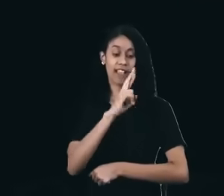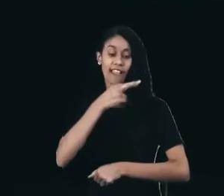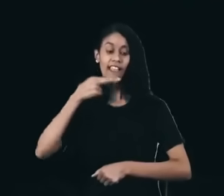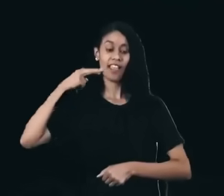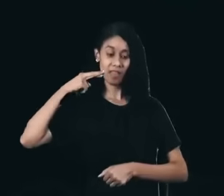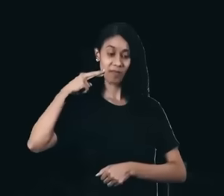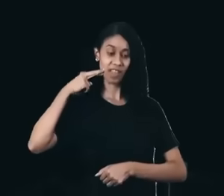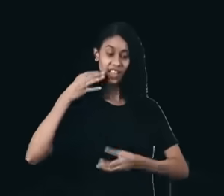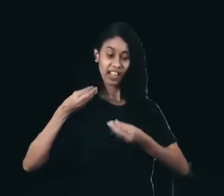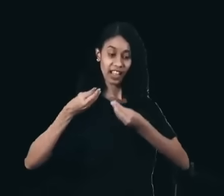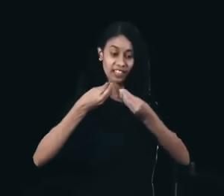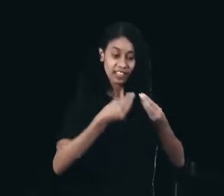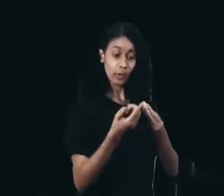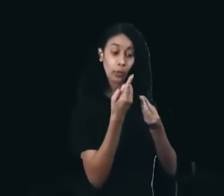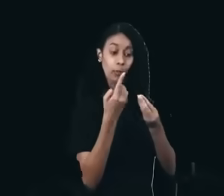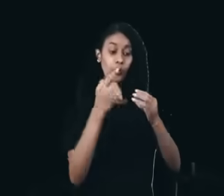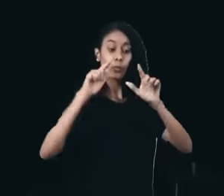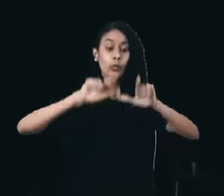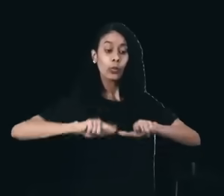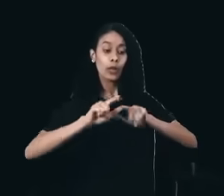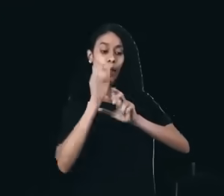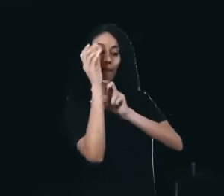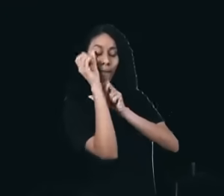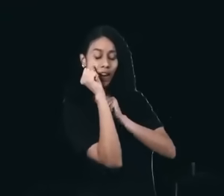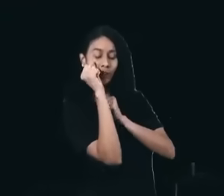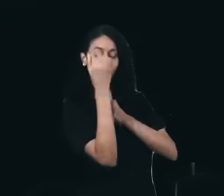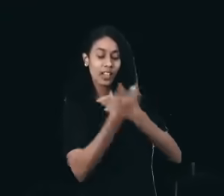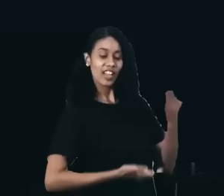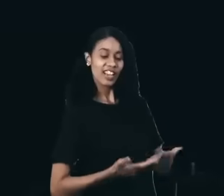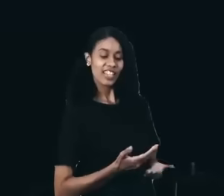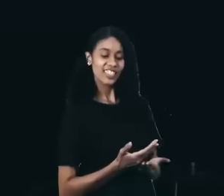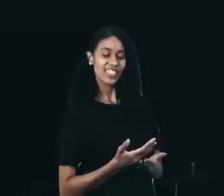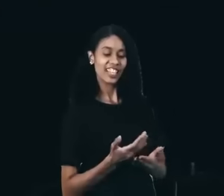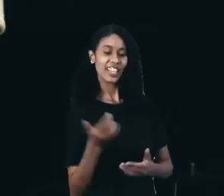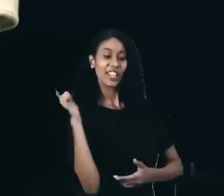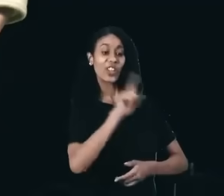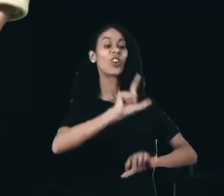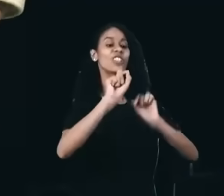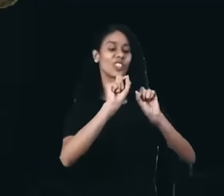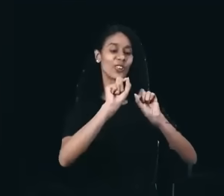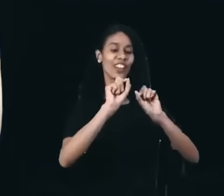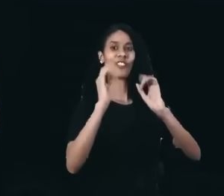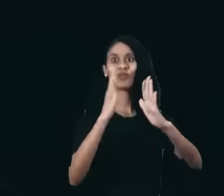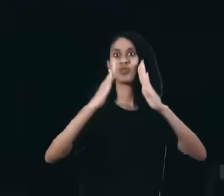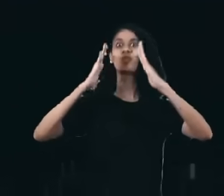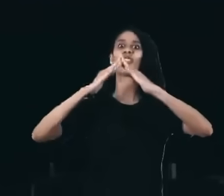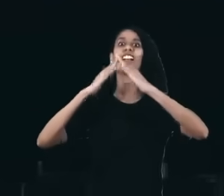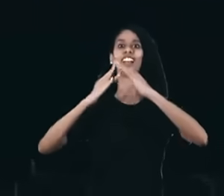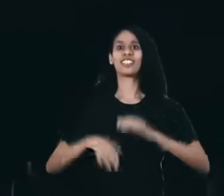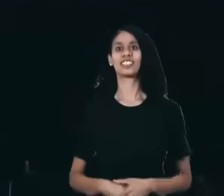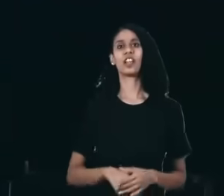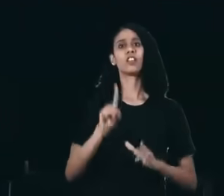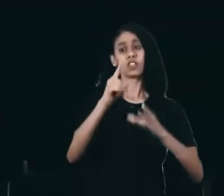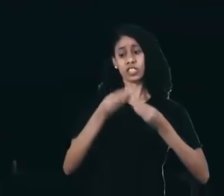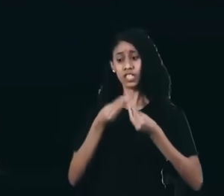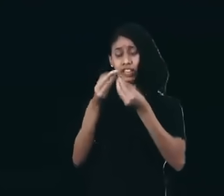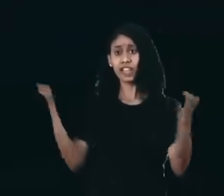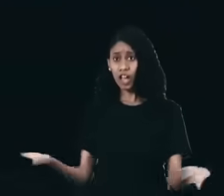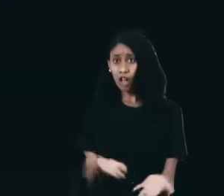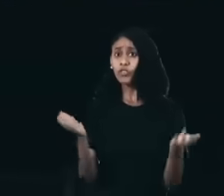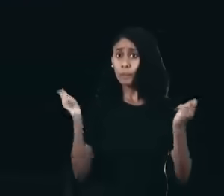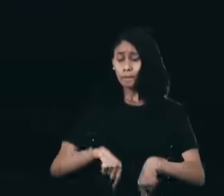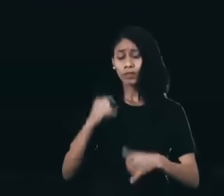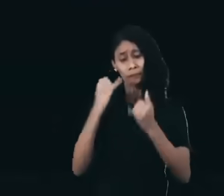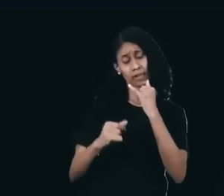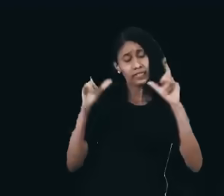Rebeca deu um quarto para dormir a Eliezer e ganhou uma casa. O que você está dando hoje pode ser